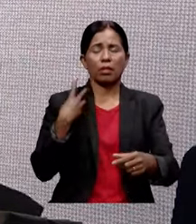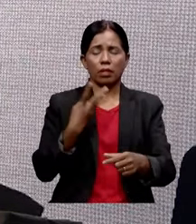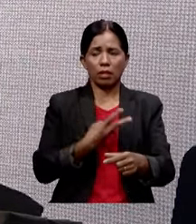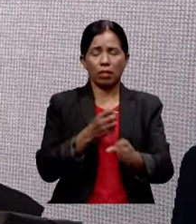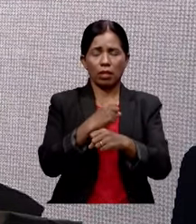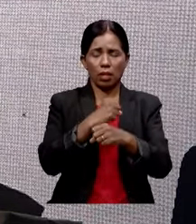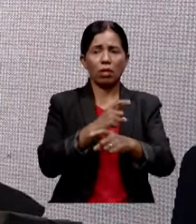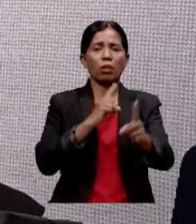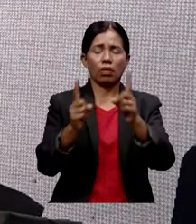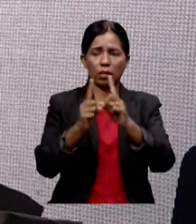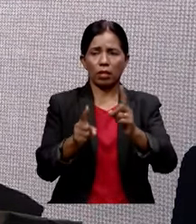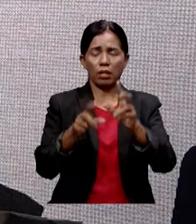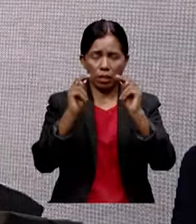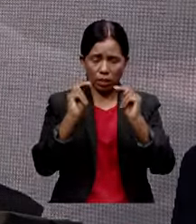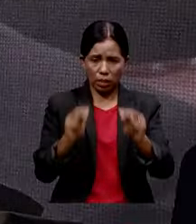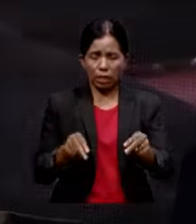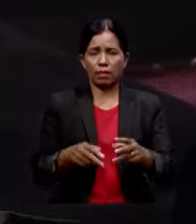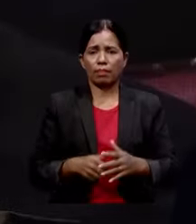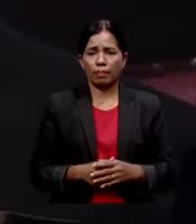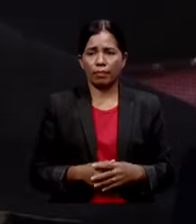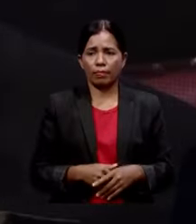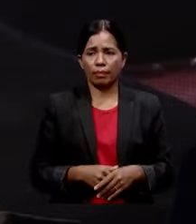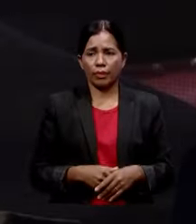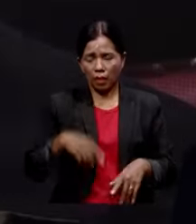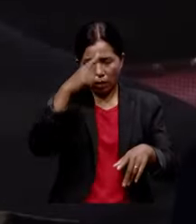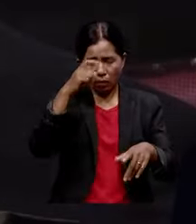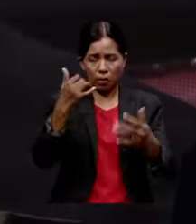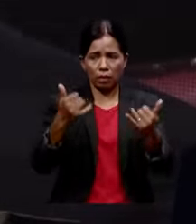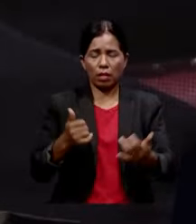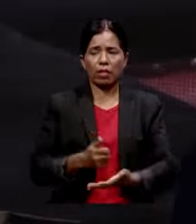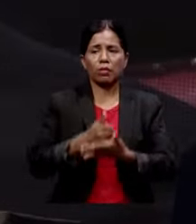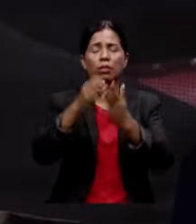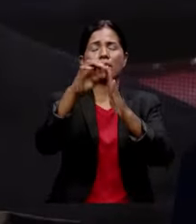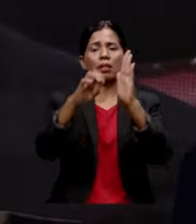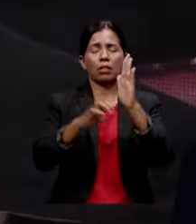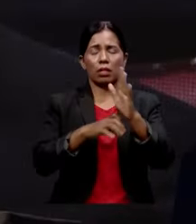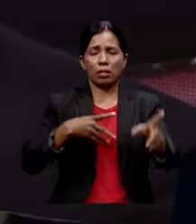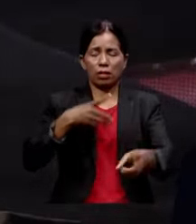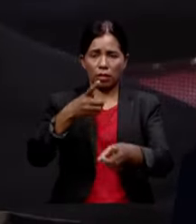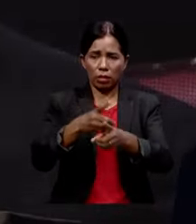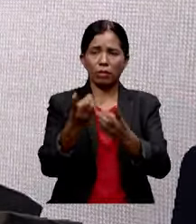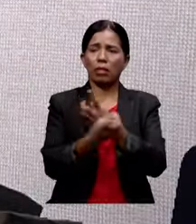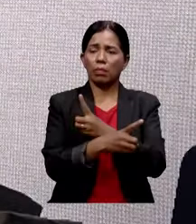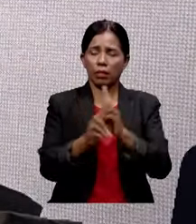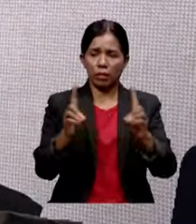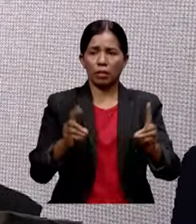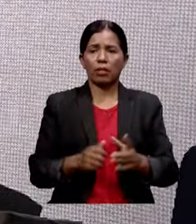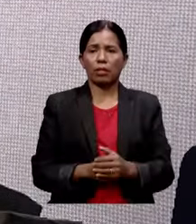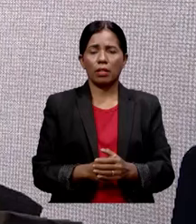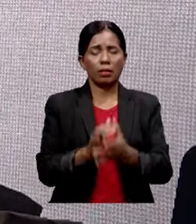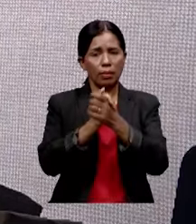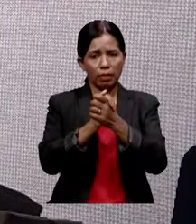para crítica, tem que ser. Também é uma defende o Estado de Direito Democrático.